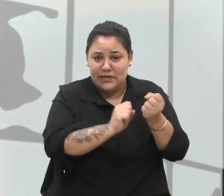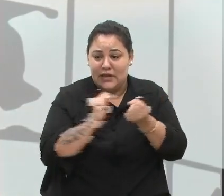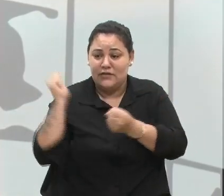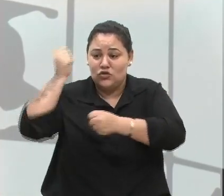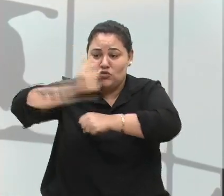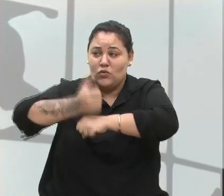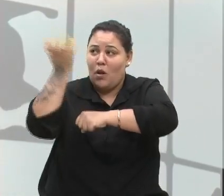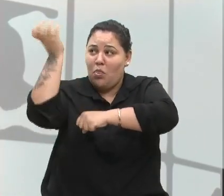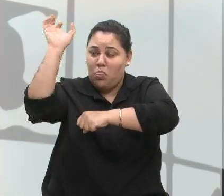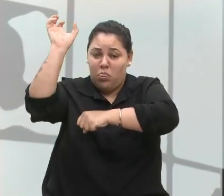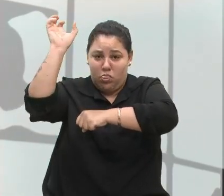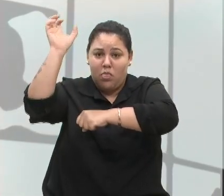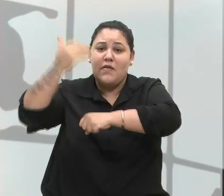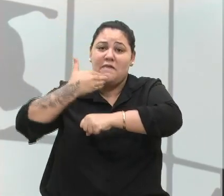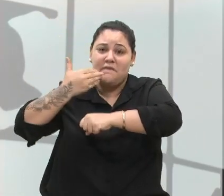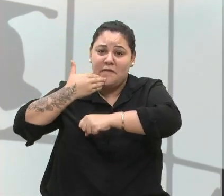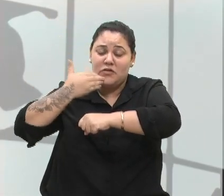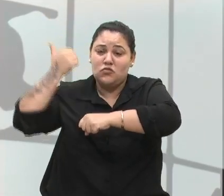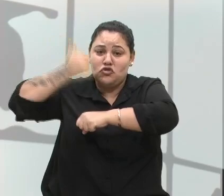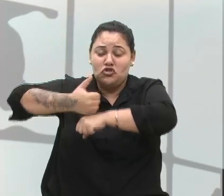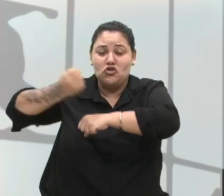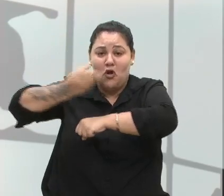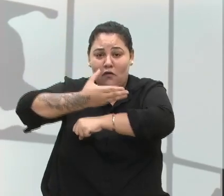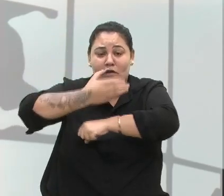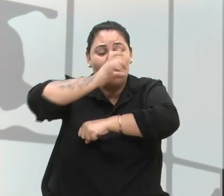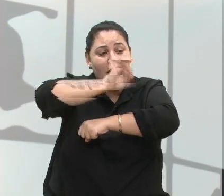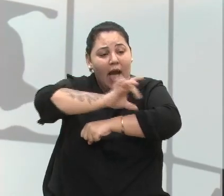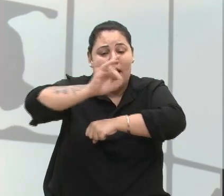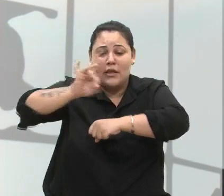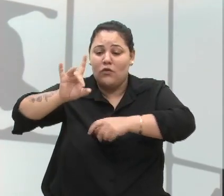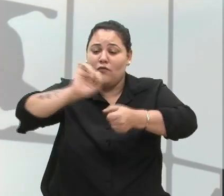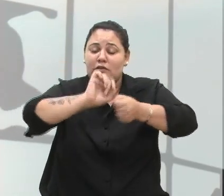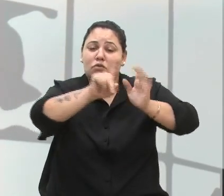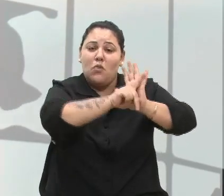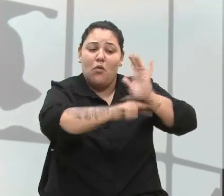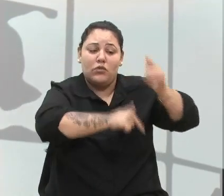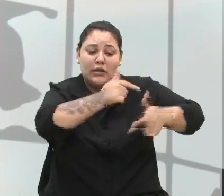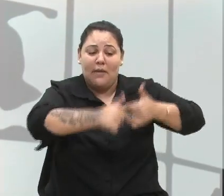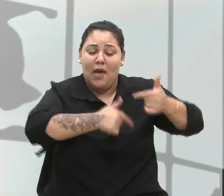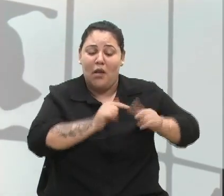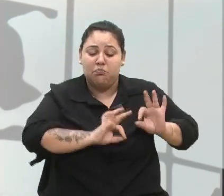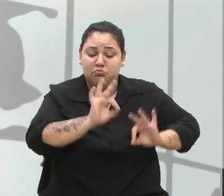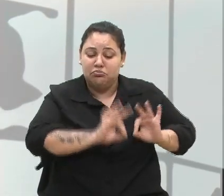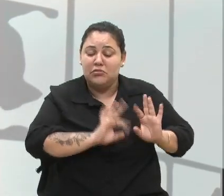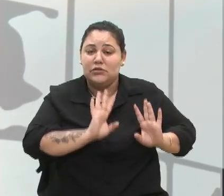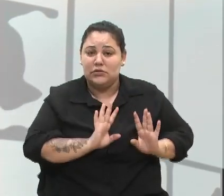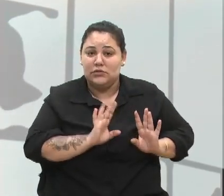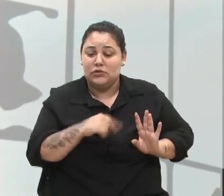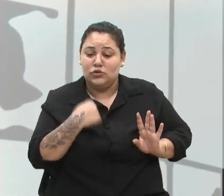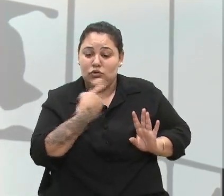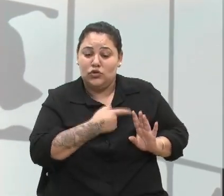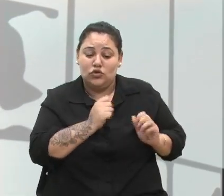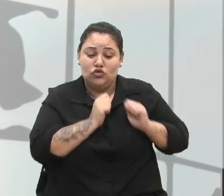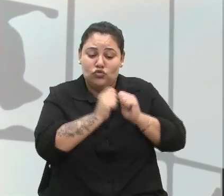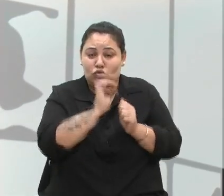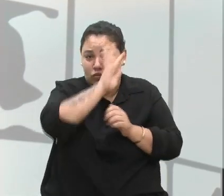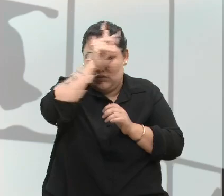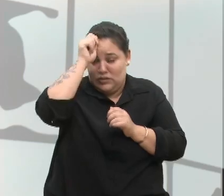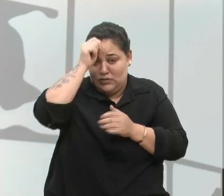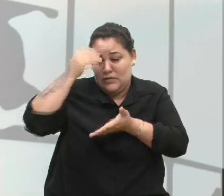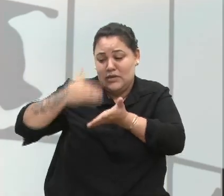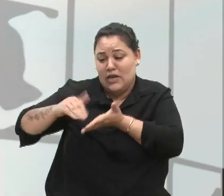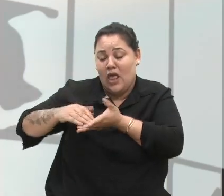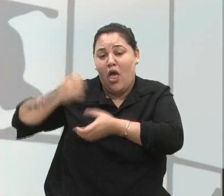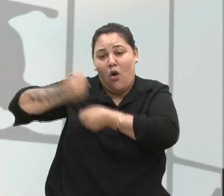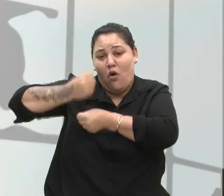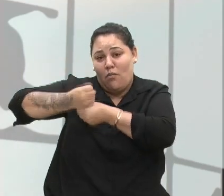iluminação nova, né? Então, cada um no seu momento fazendo o seu trabalho. Nós, através do município e da Secretaria de Obras,